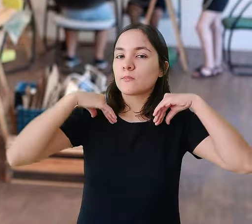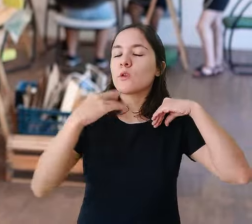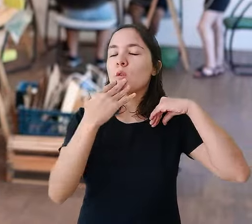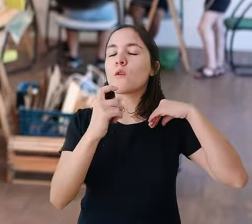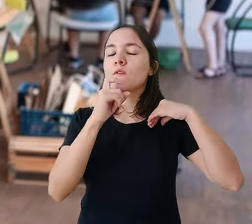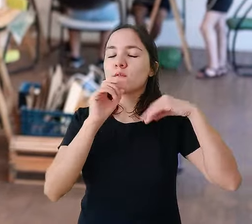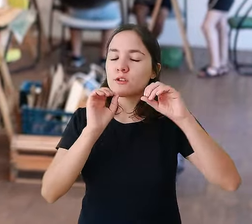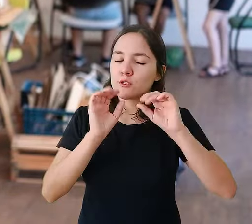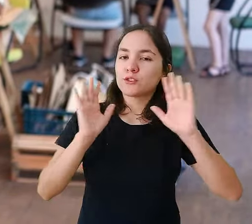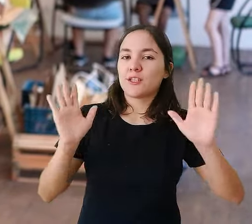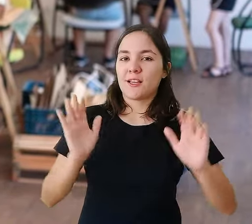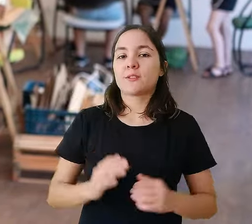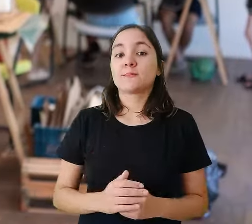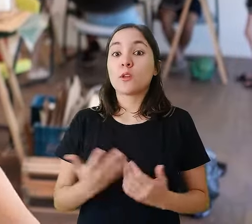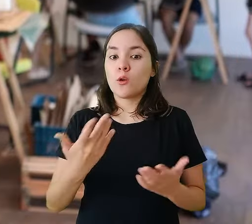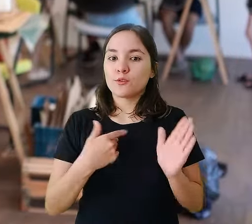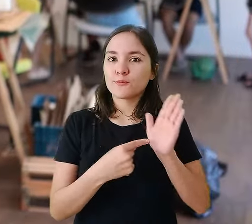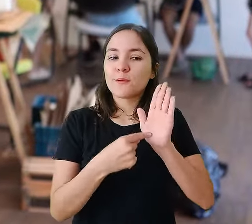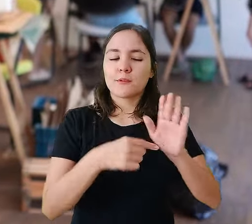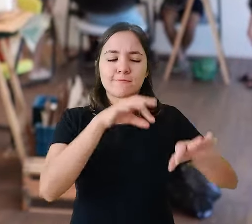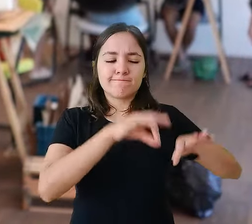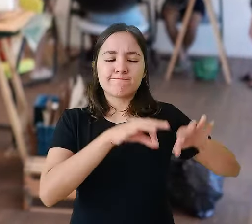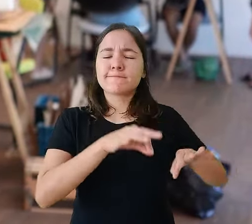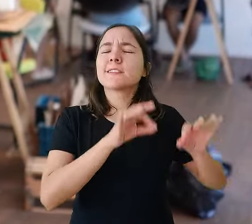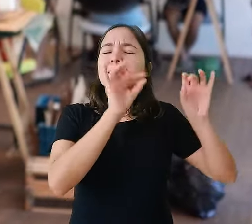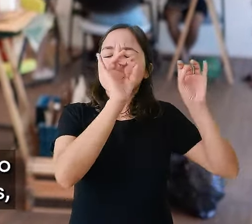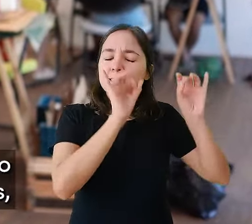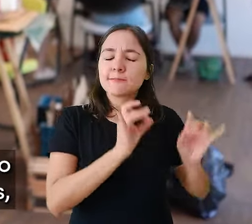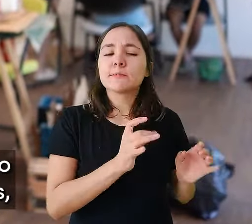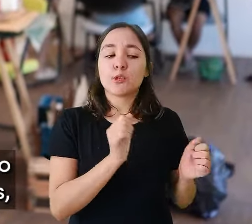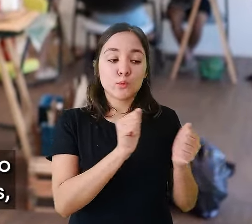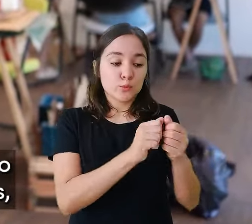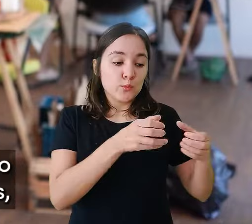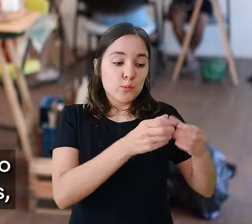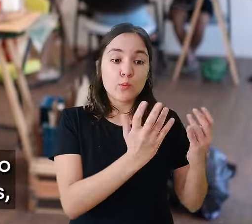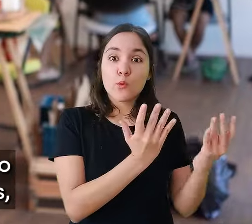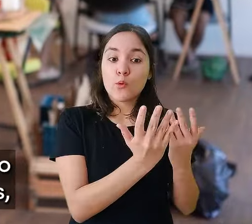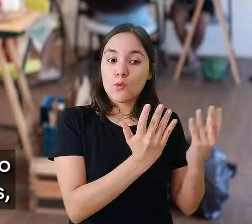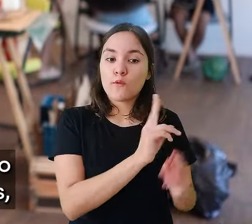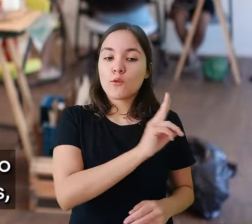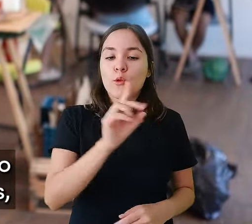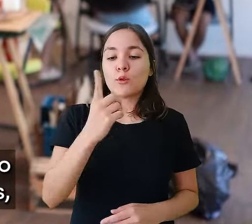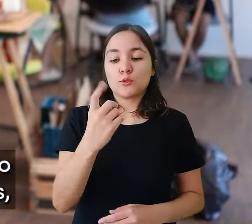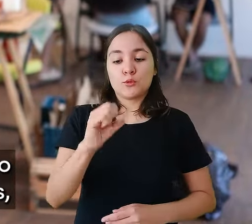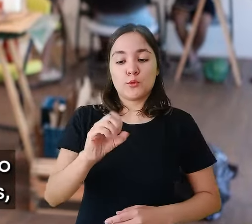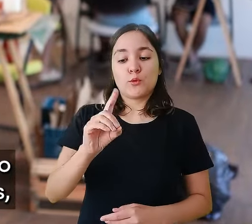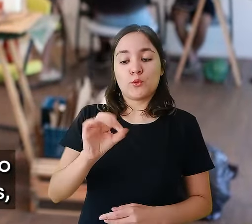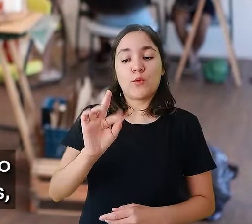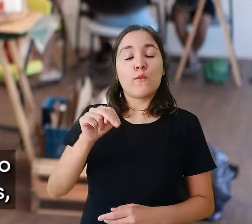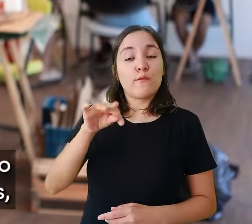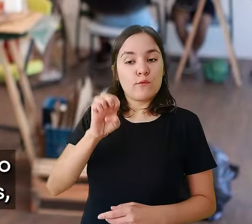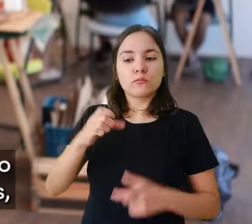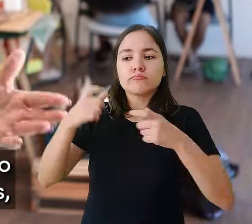Estou vestindo um vestido verde claro. E hoje vou apresentar uma oficina muito especial do No Quintal, com o coletivo 18